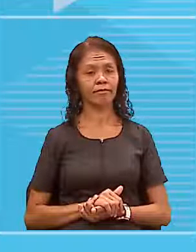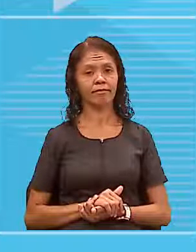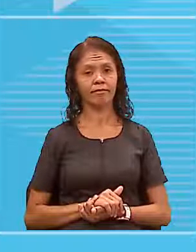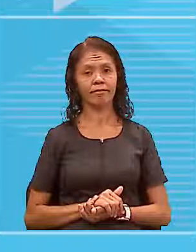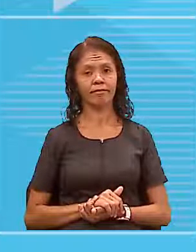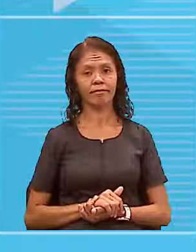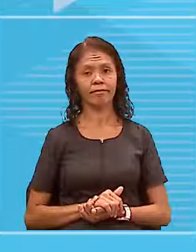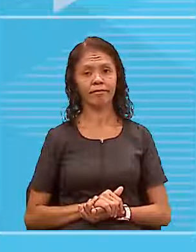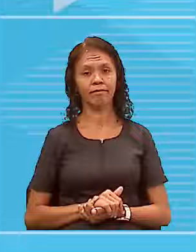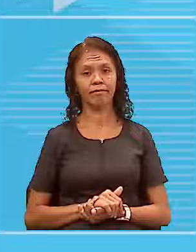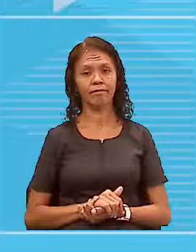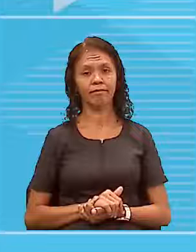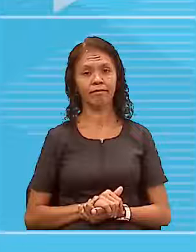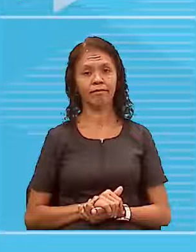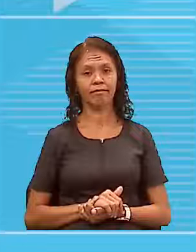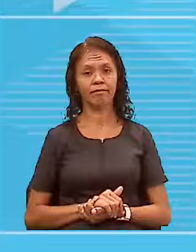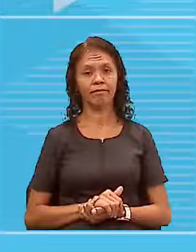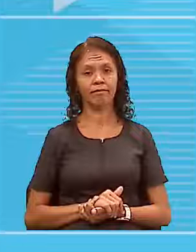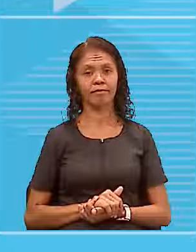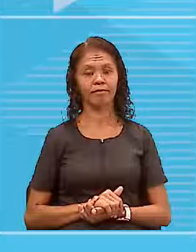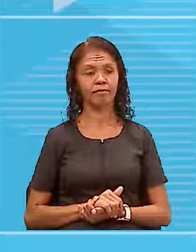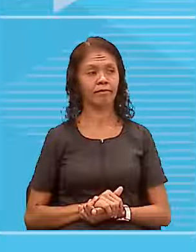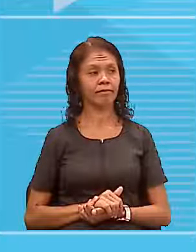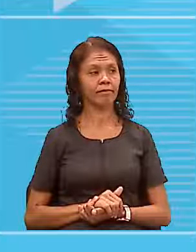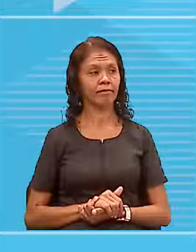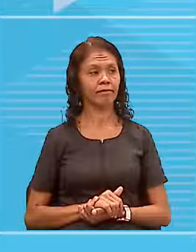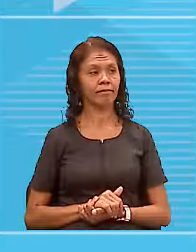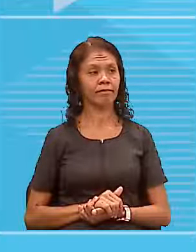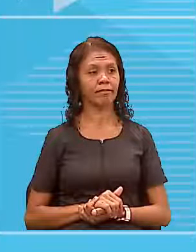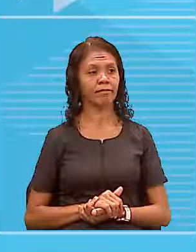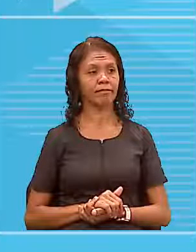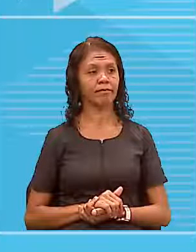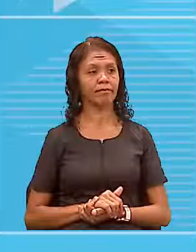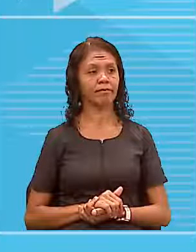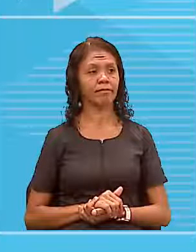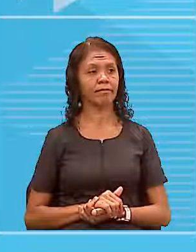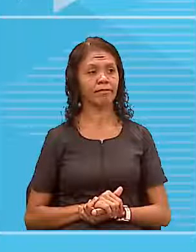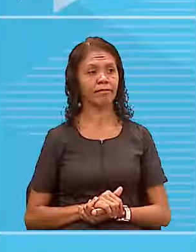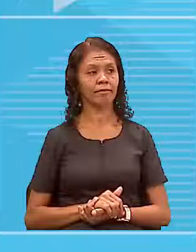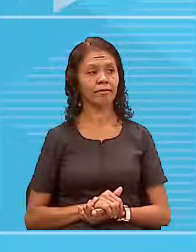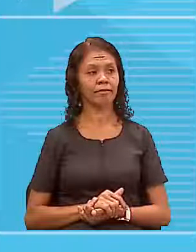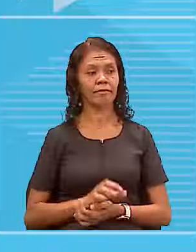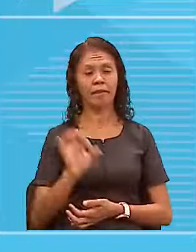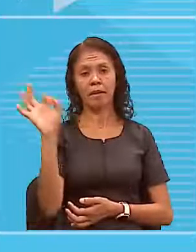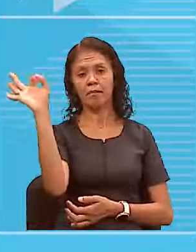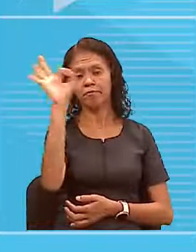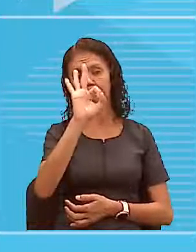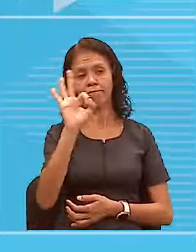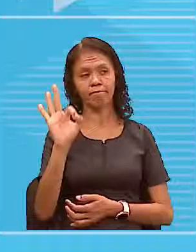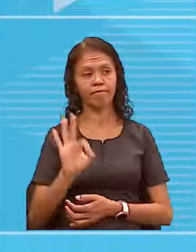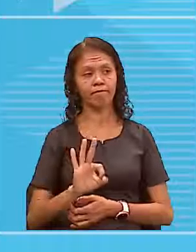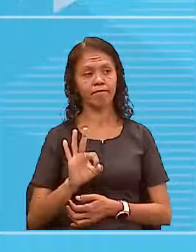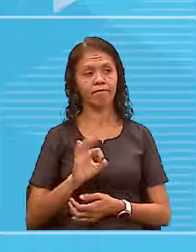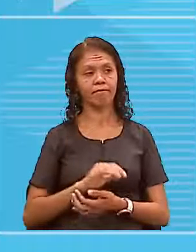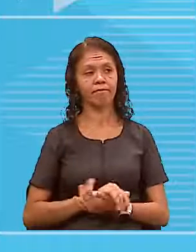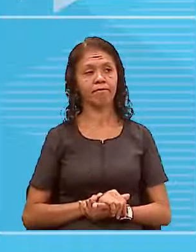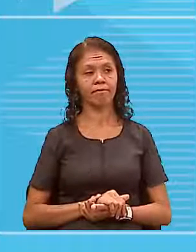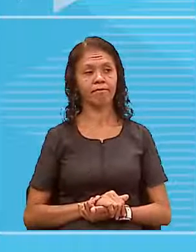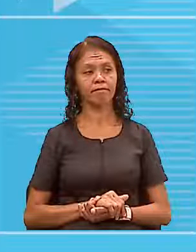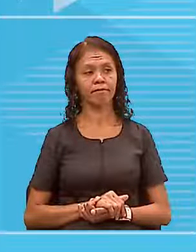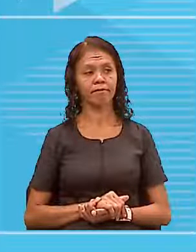o que muitos procuram dentro da estatística? A porcentagem, a frequência relativa,